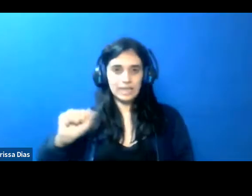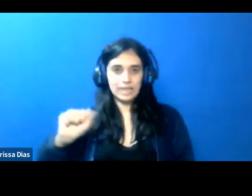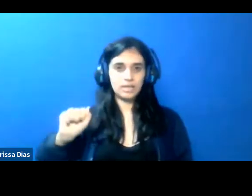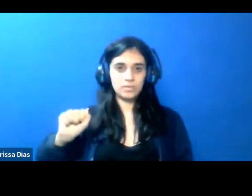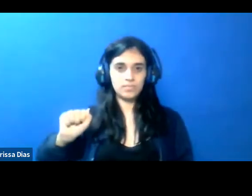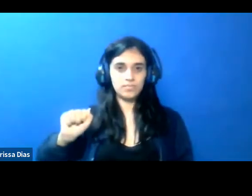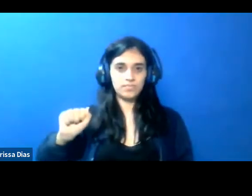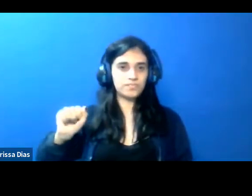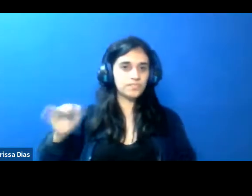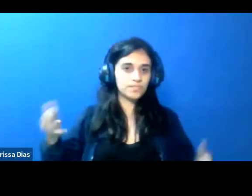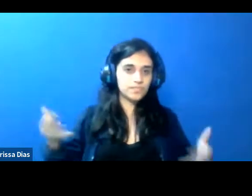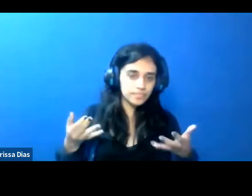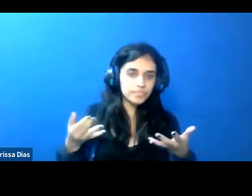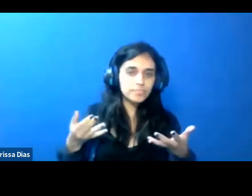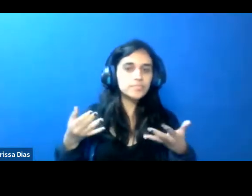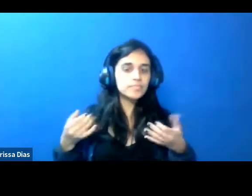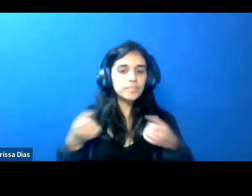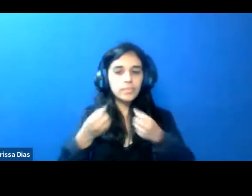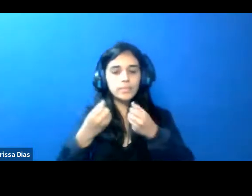sendo, então,